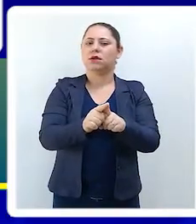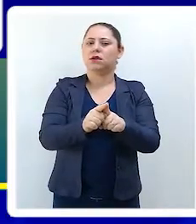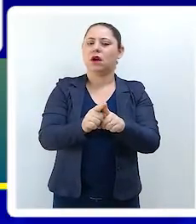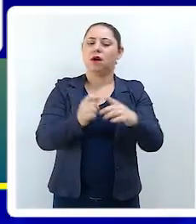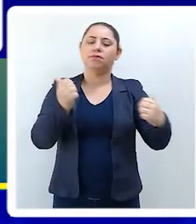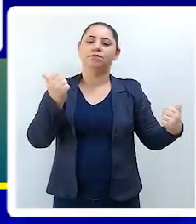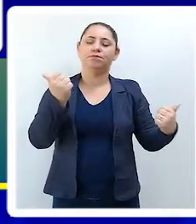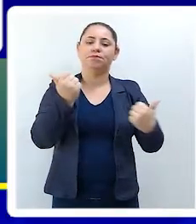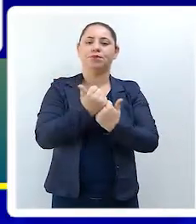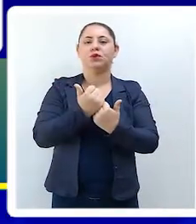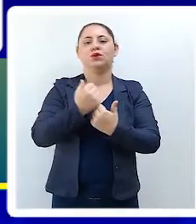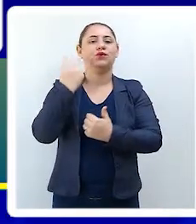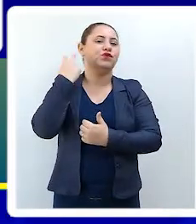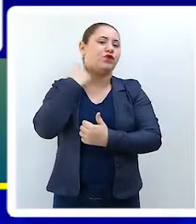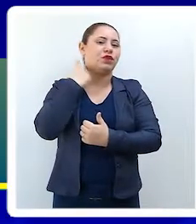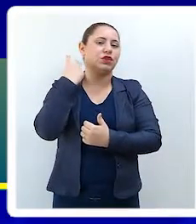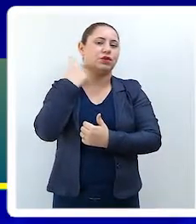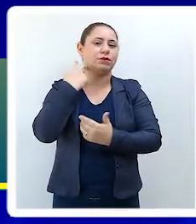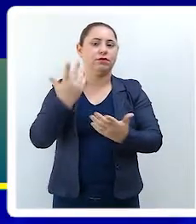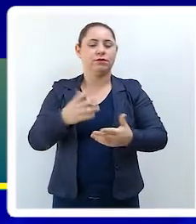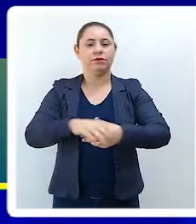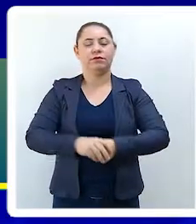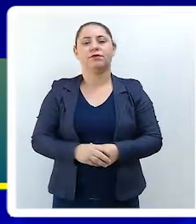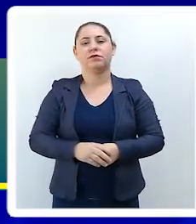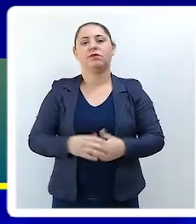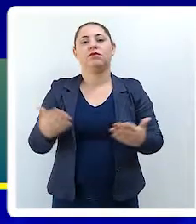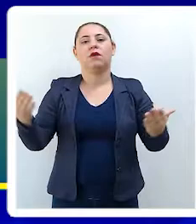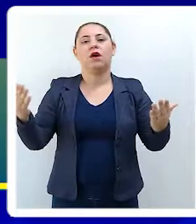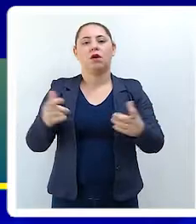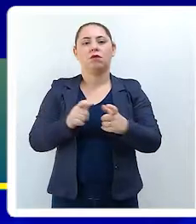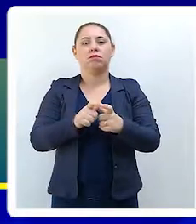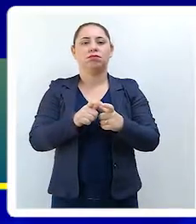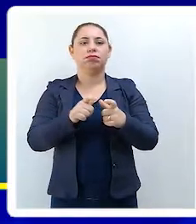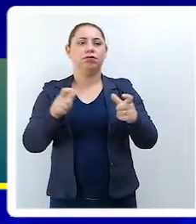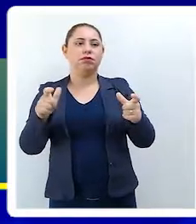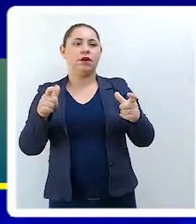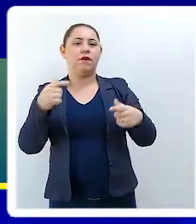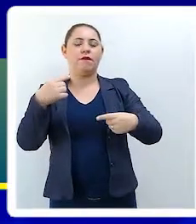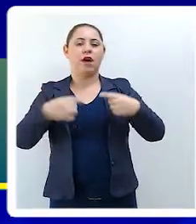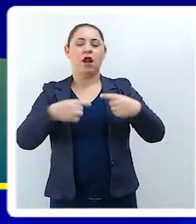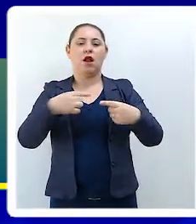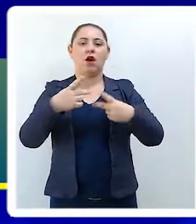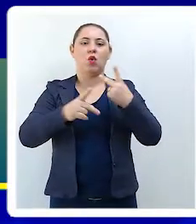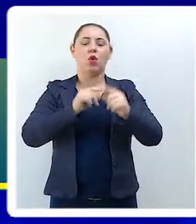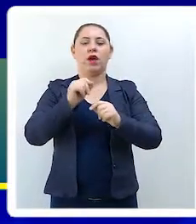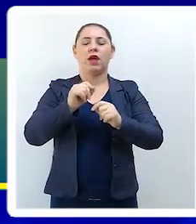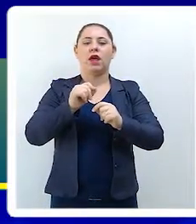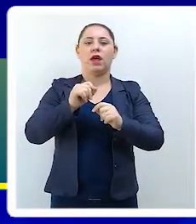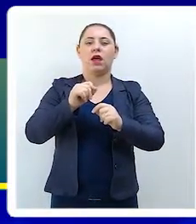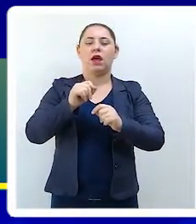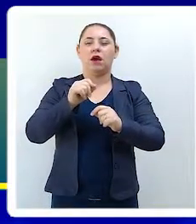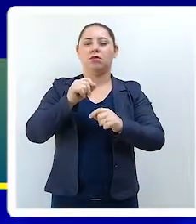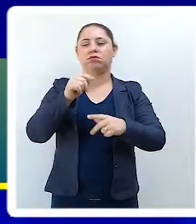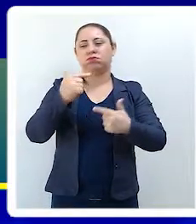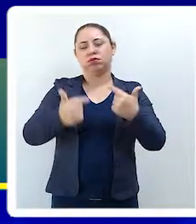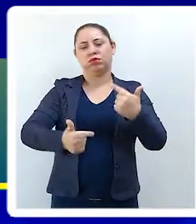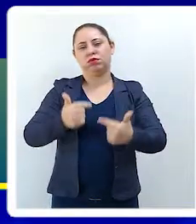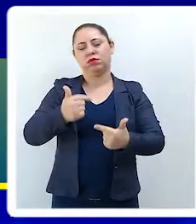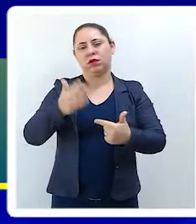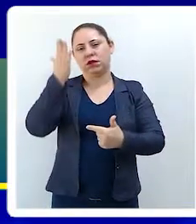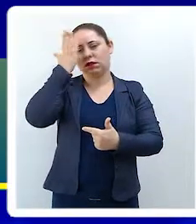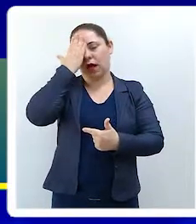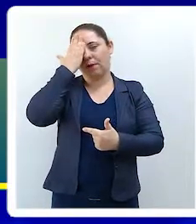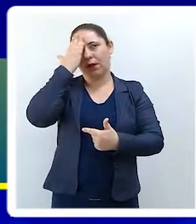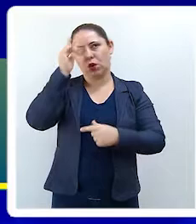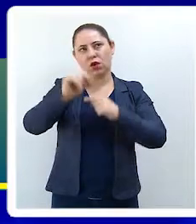de apoio a essas vítimas. Pamela, agora ampliando mais o diálogo, vamos falar especificamente do cenário político. A gente sabe que